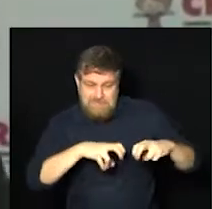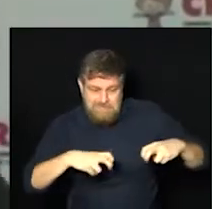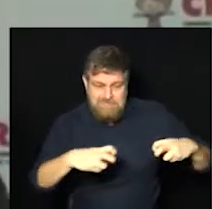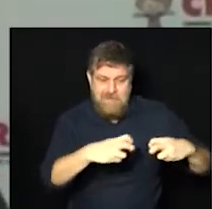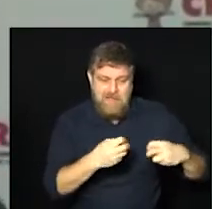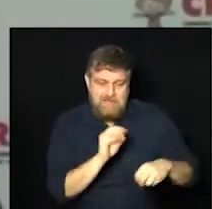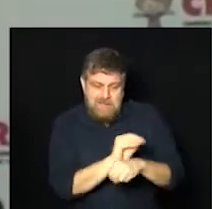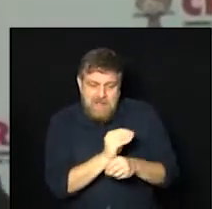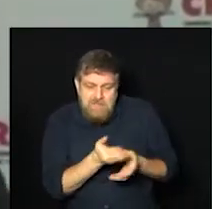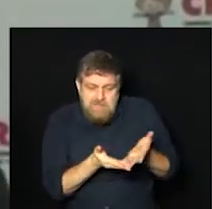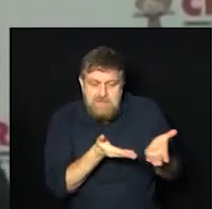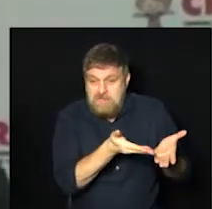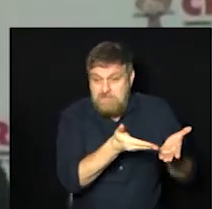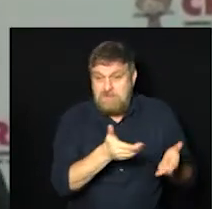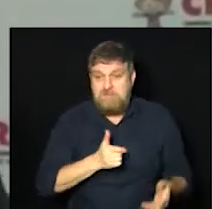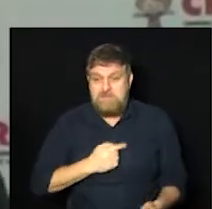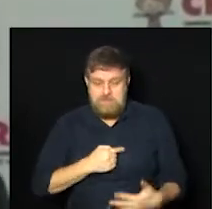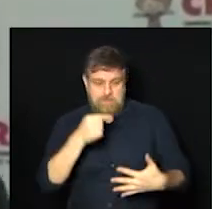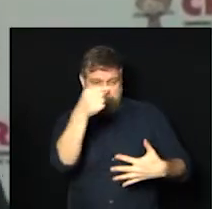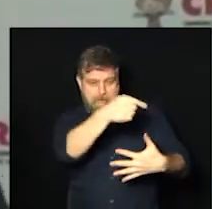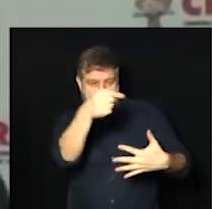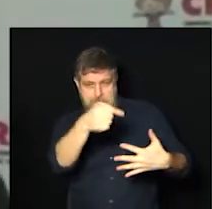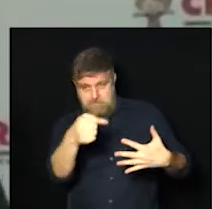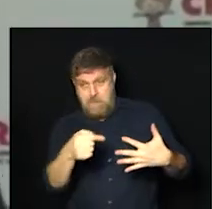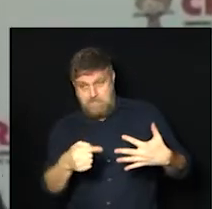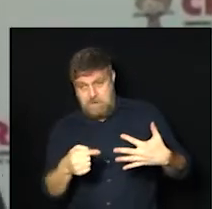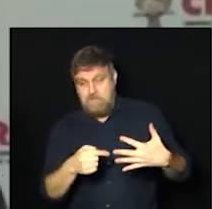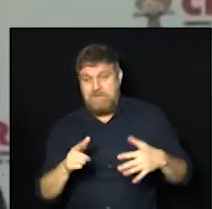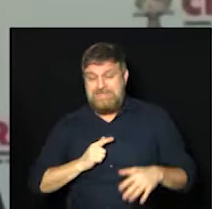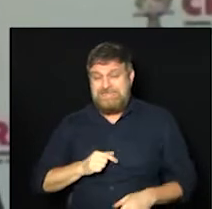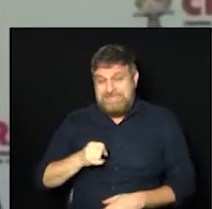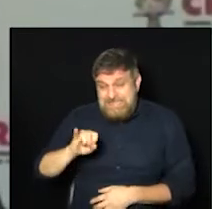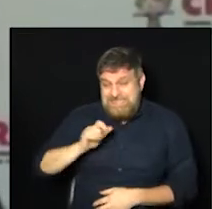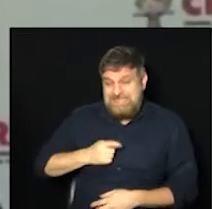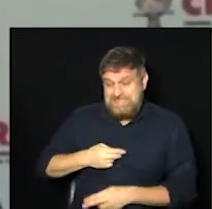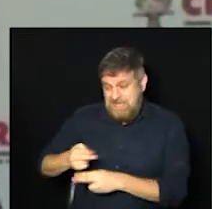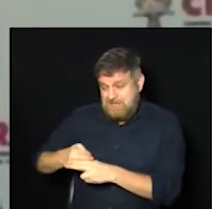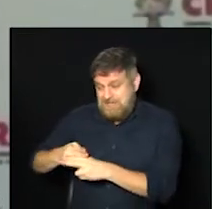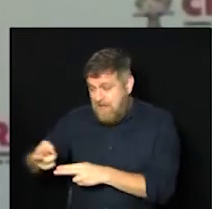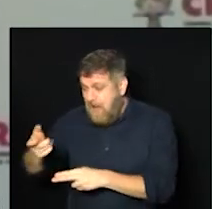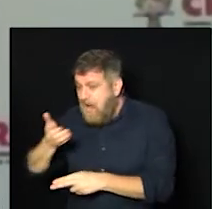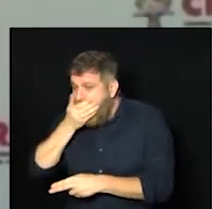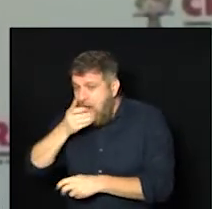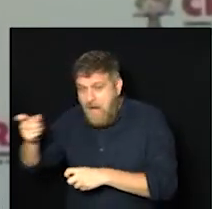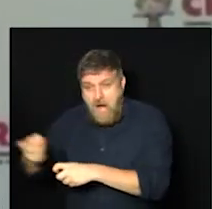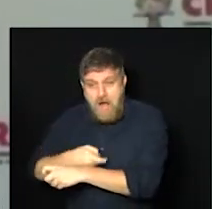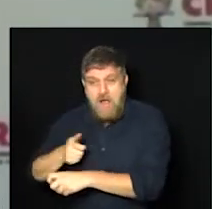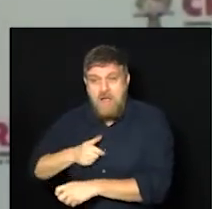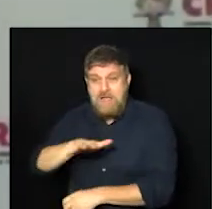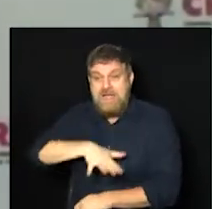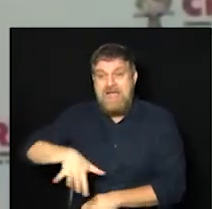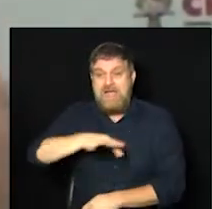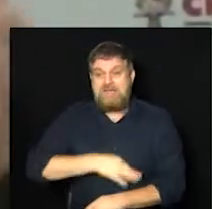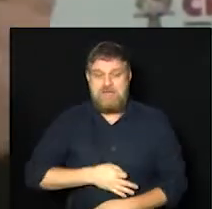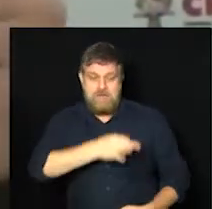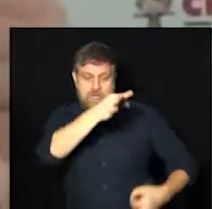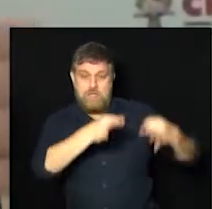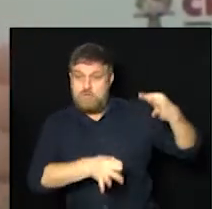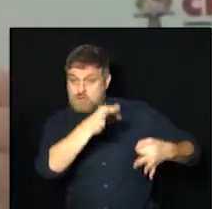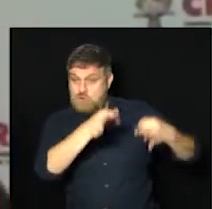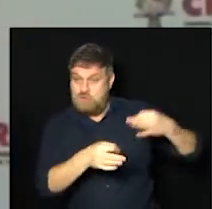tratamento, mas são trabalhos pontuais. Quando essas violências sexuais, elas ainda não estão no âmbito jurídico, e são